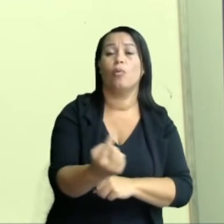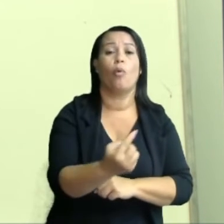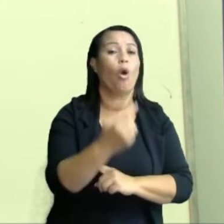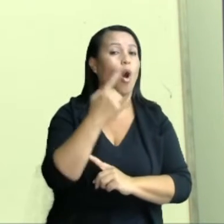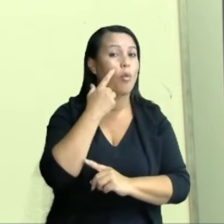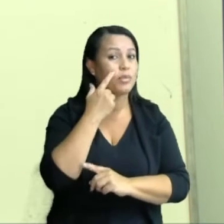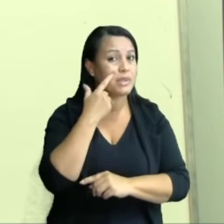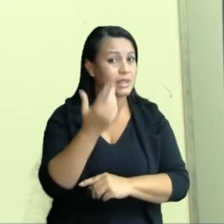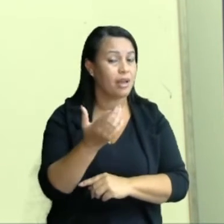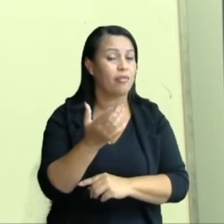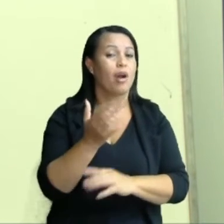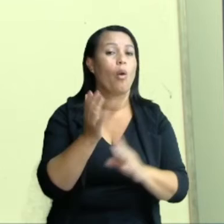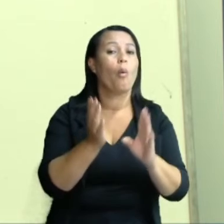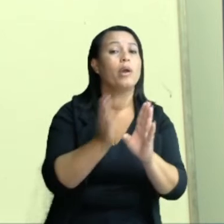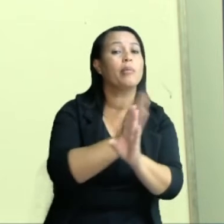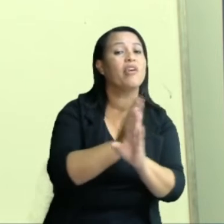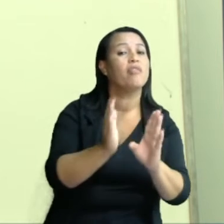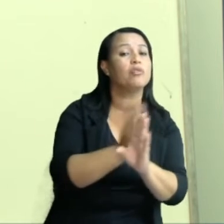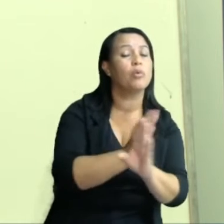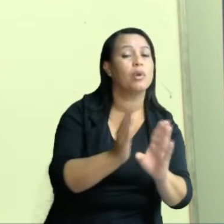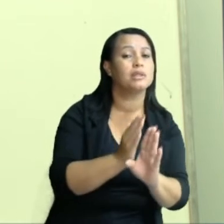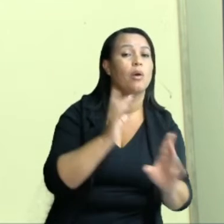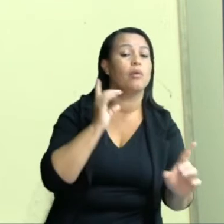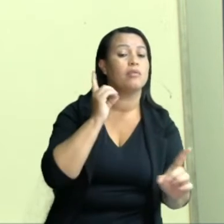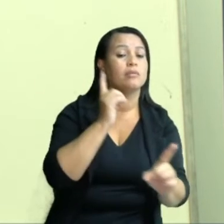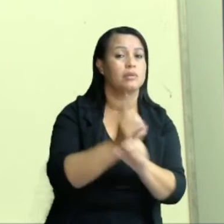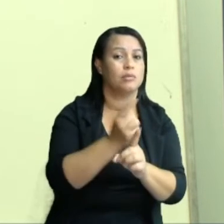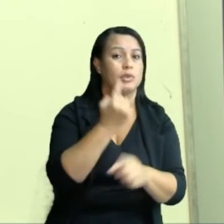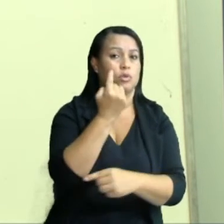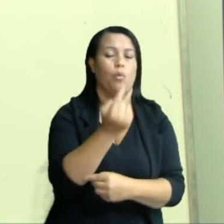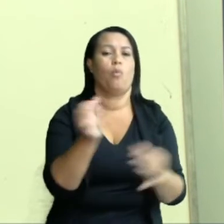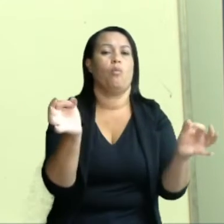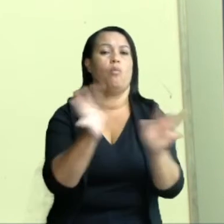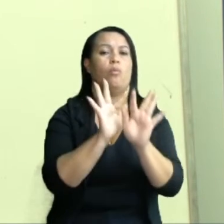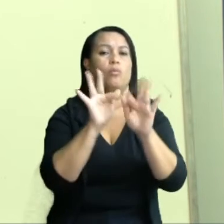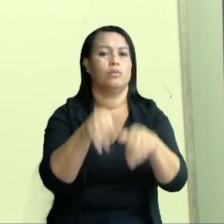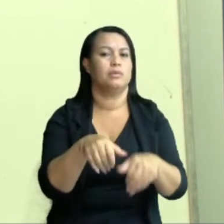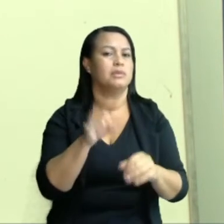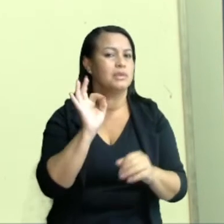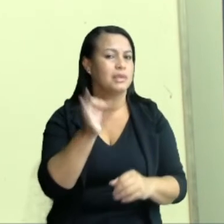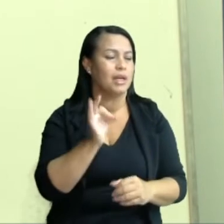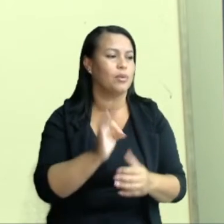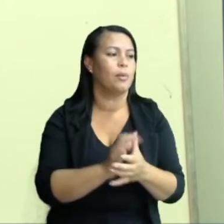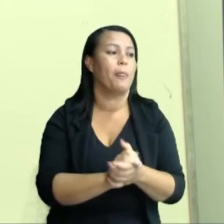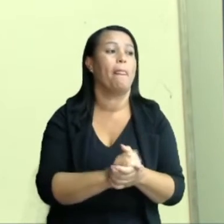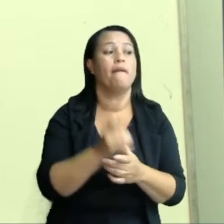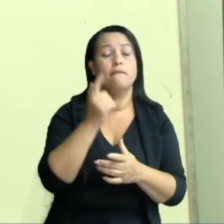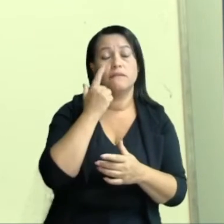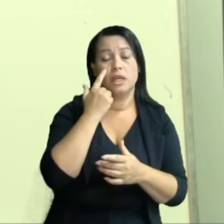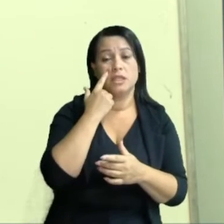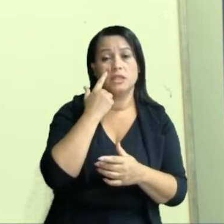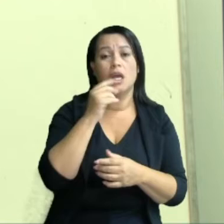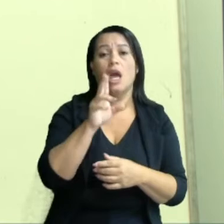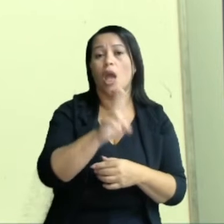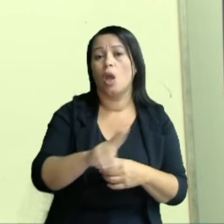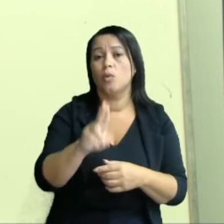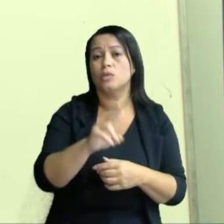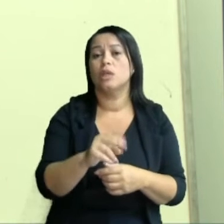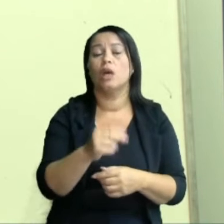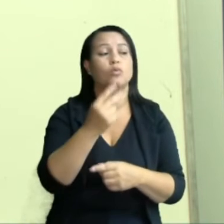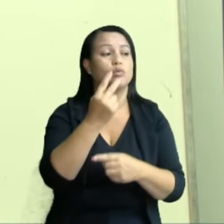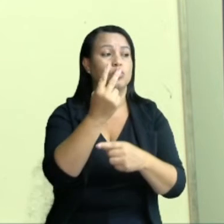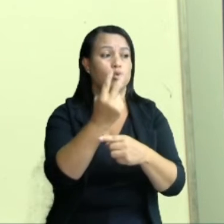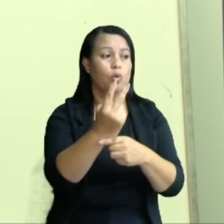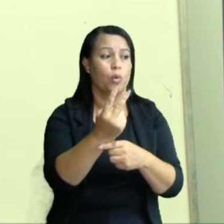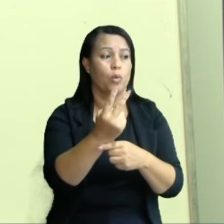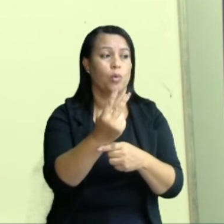Quando minha fatoração terminar em 1 é porque acabou, tá certo? Então, eu usei o número